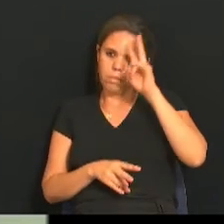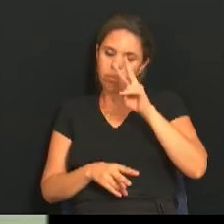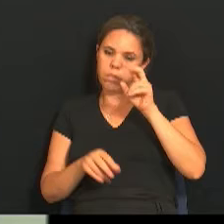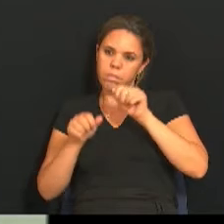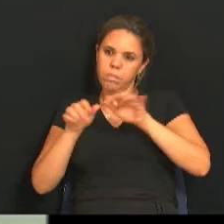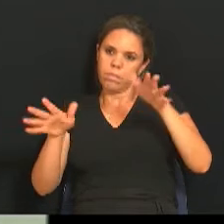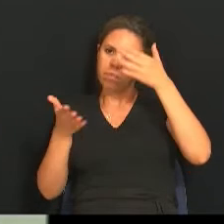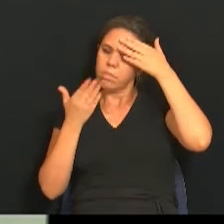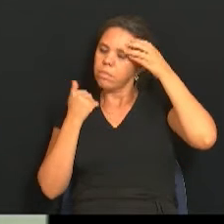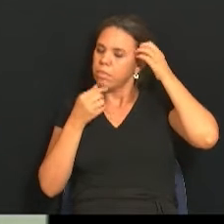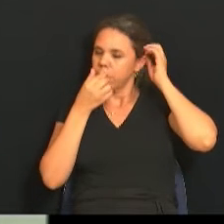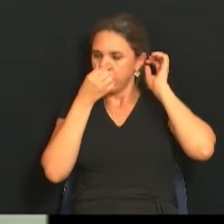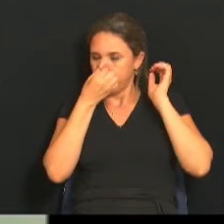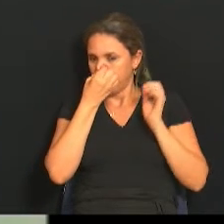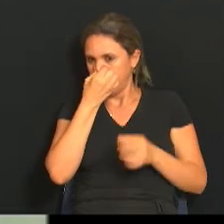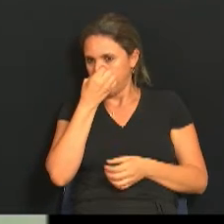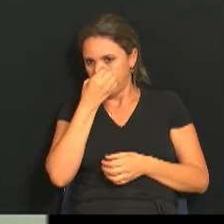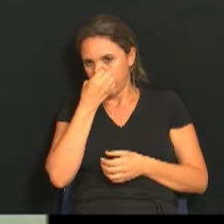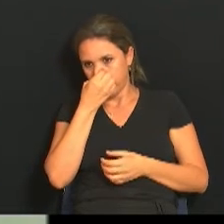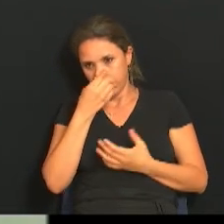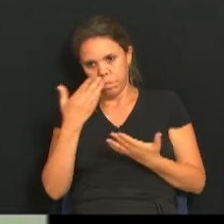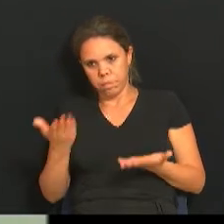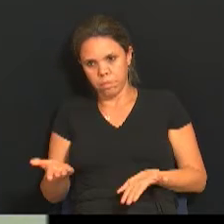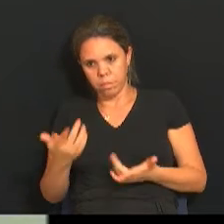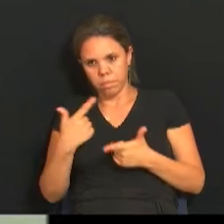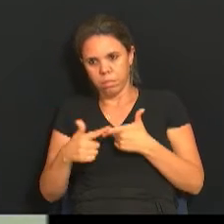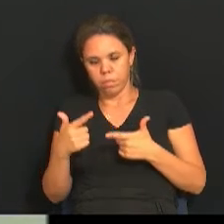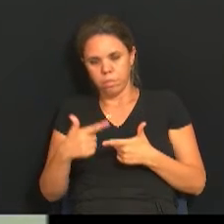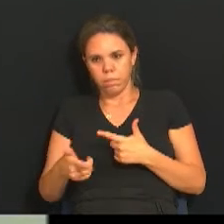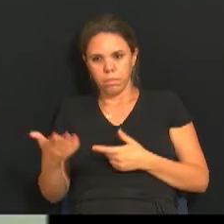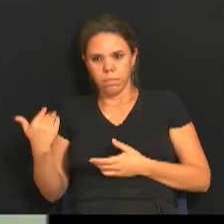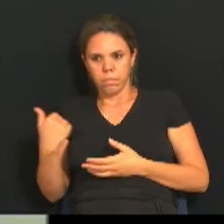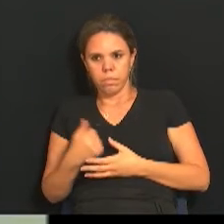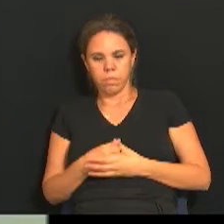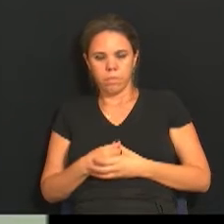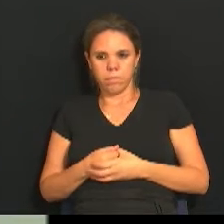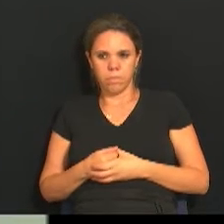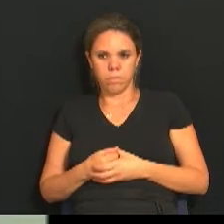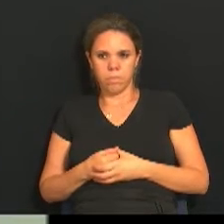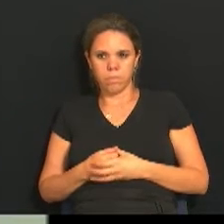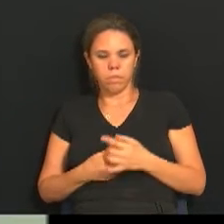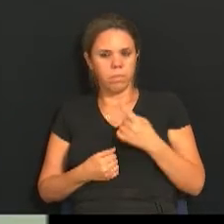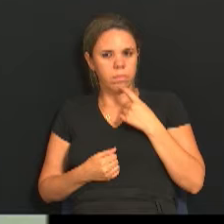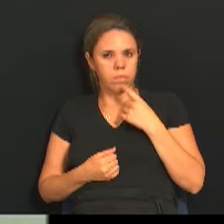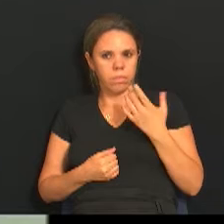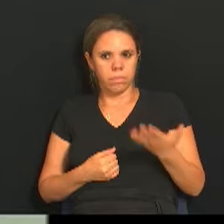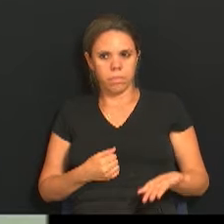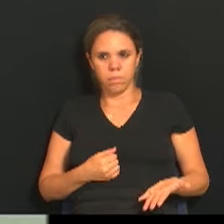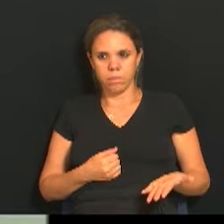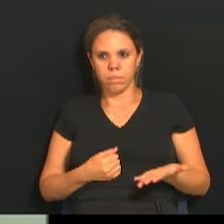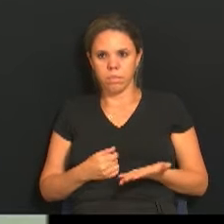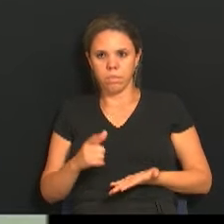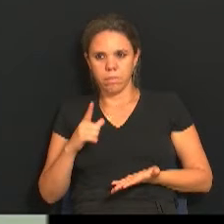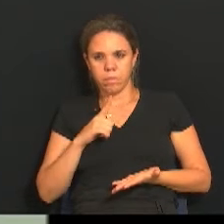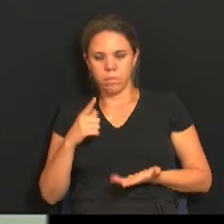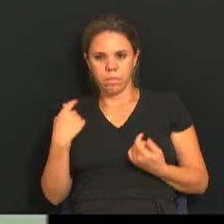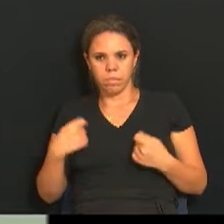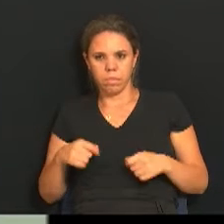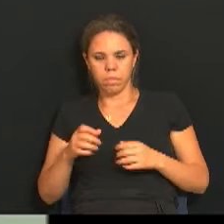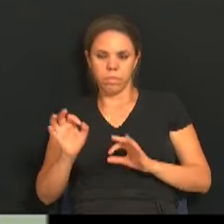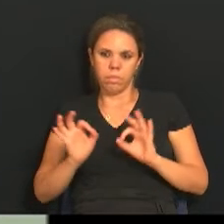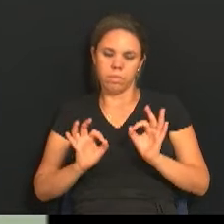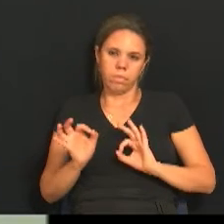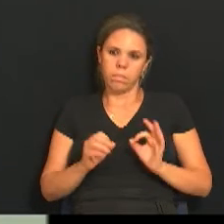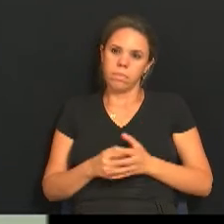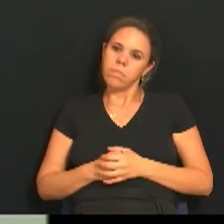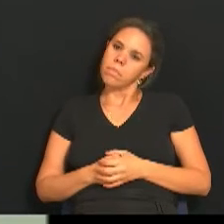da alimentação, né, e que era um problema dentro do nosso município, que a gente precisava regulamentar